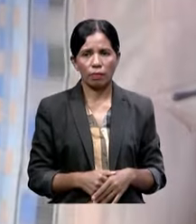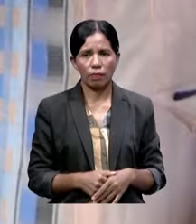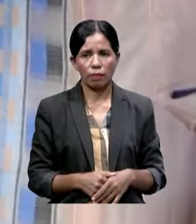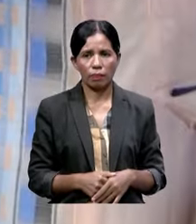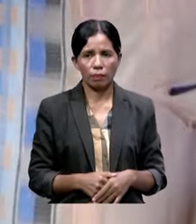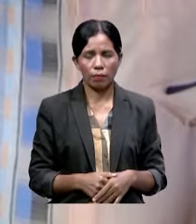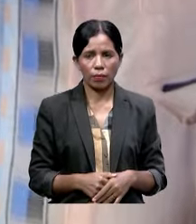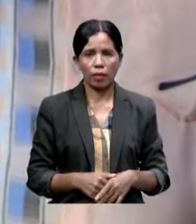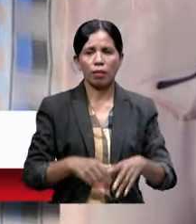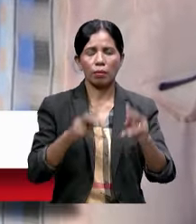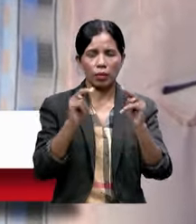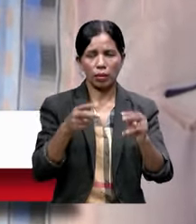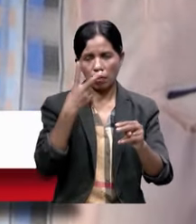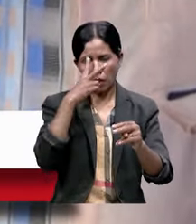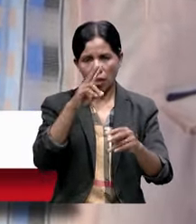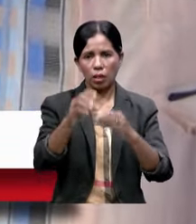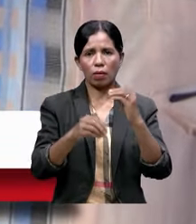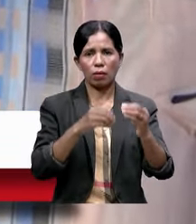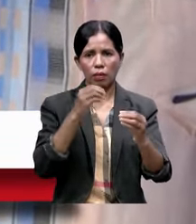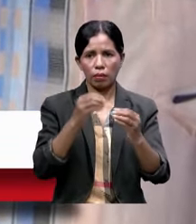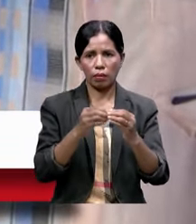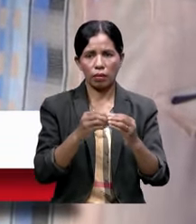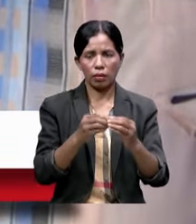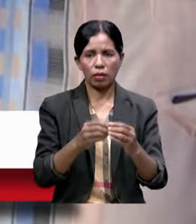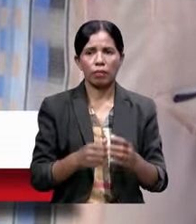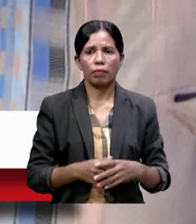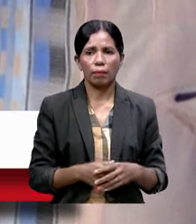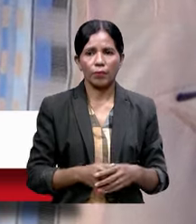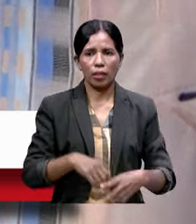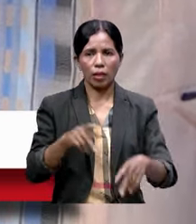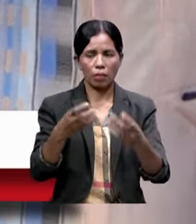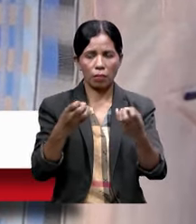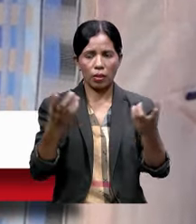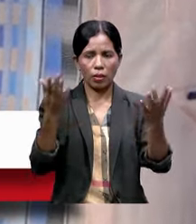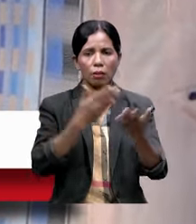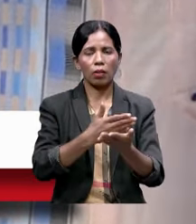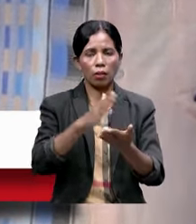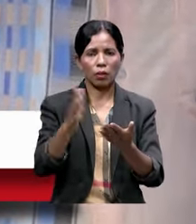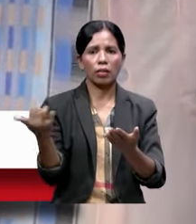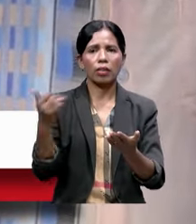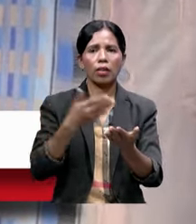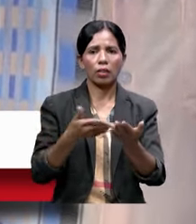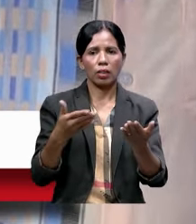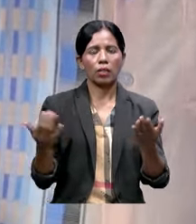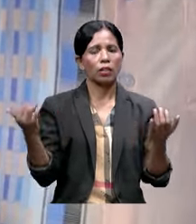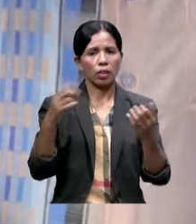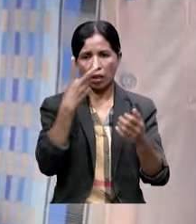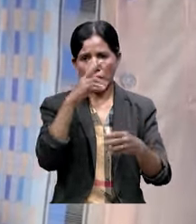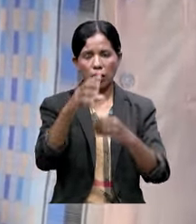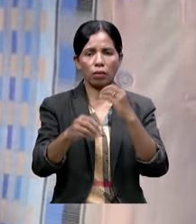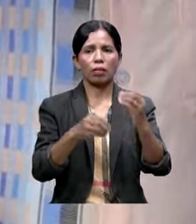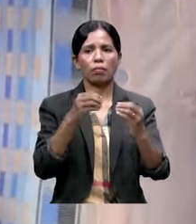é precisa mana ser harelio, tamba, durante, né, né, é uma barra que manhola ser sangue, é bem ser la controla, para ser